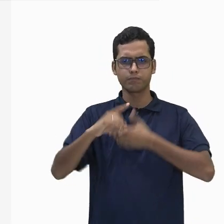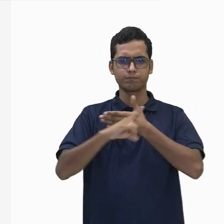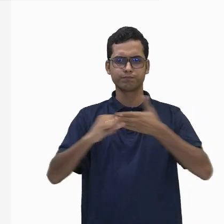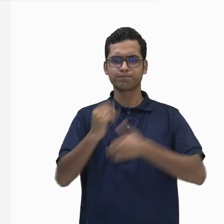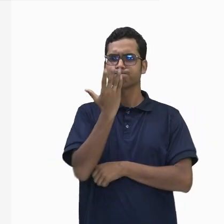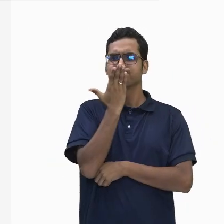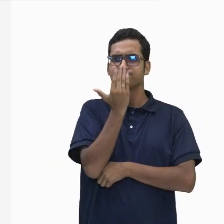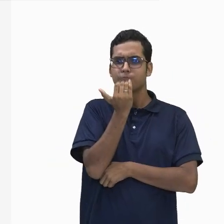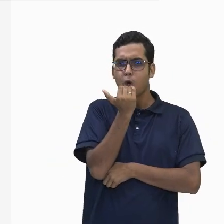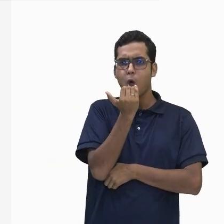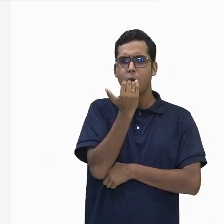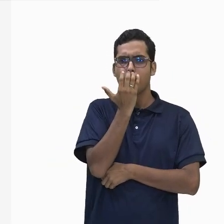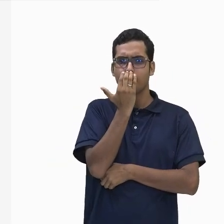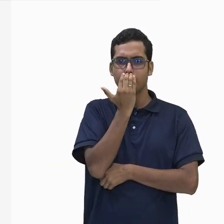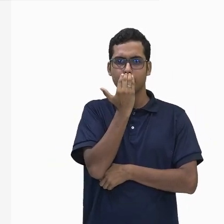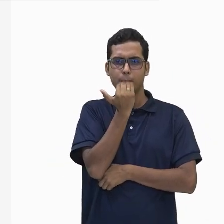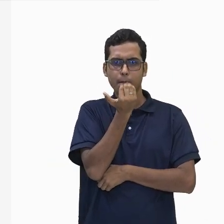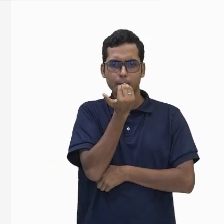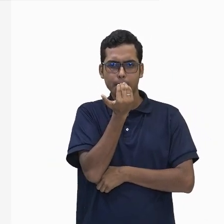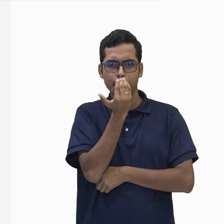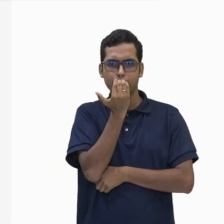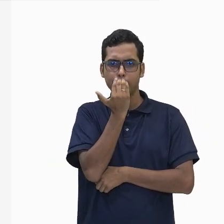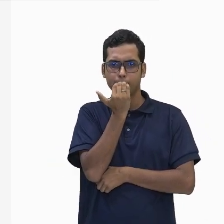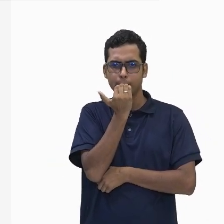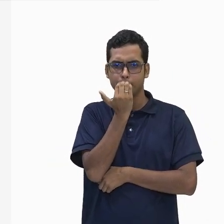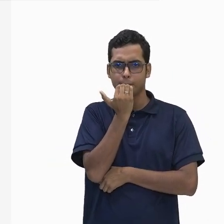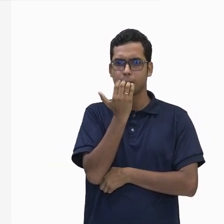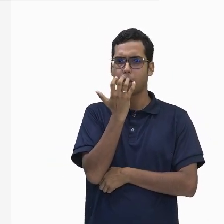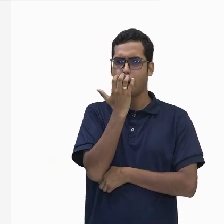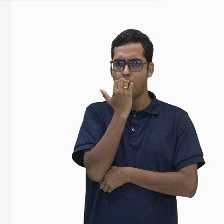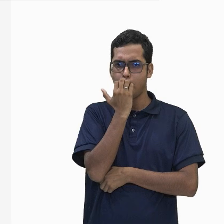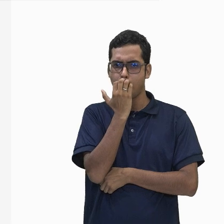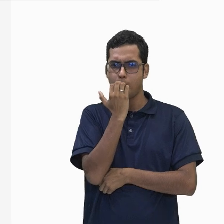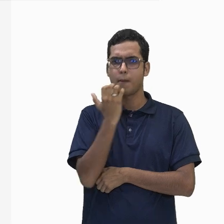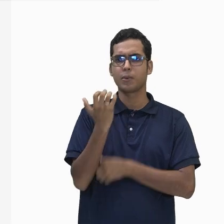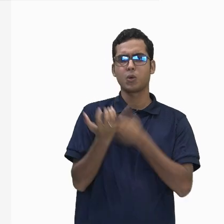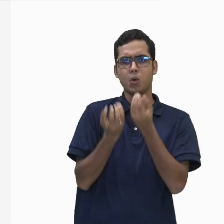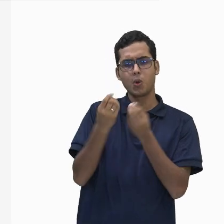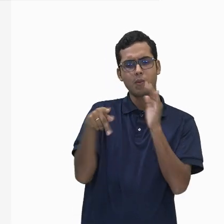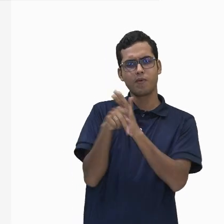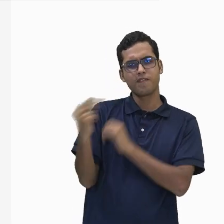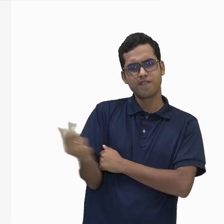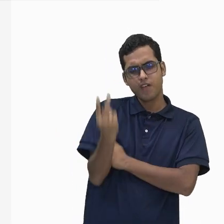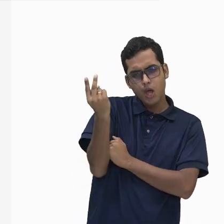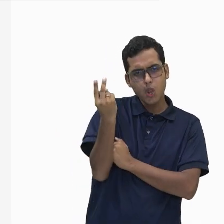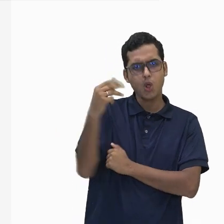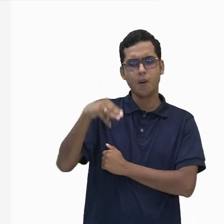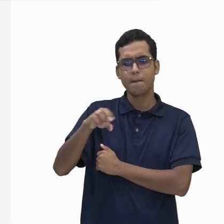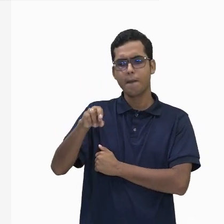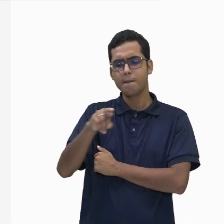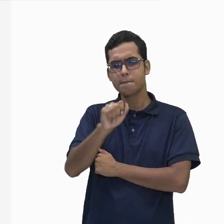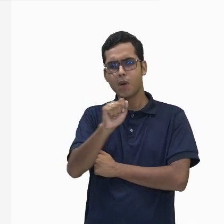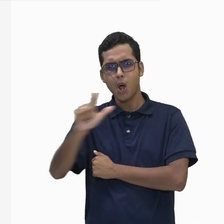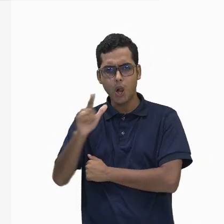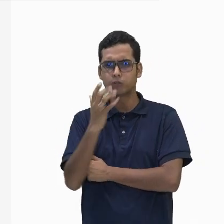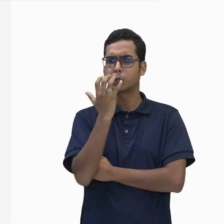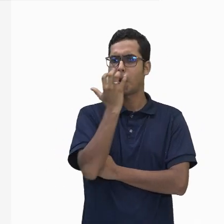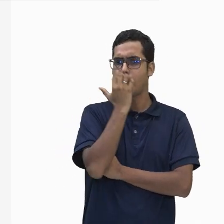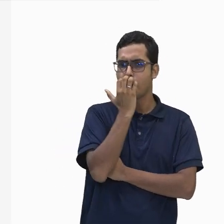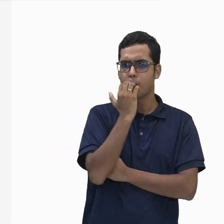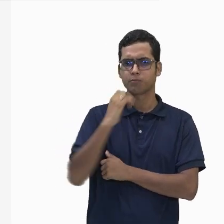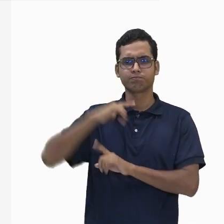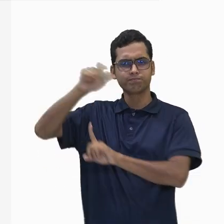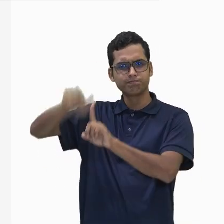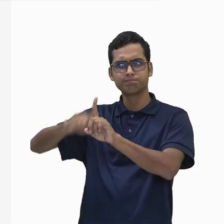a força do pensamento de Nietzsche. Os valores morais, tudo aquilo que nós... Imagina isso, gente? Olhem para mim